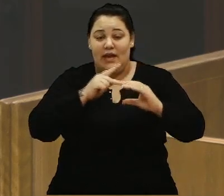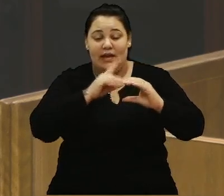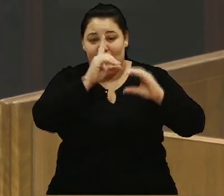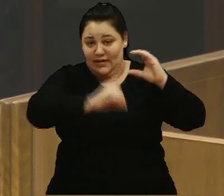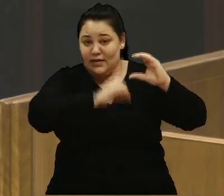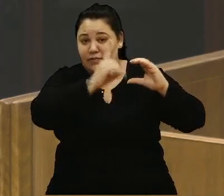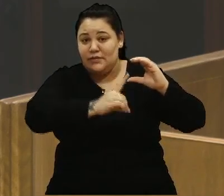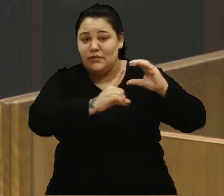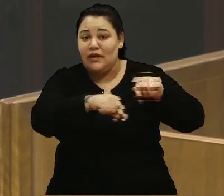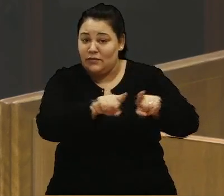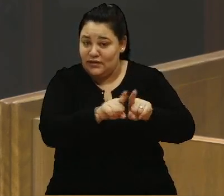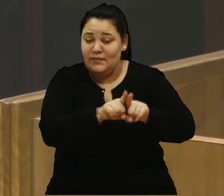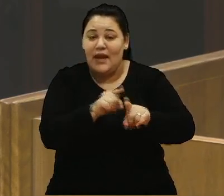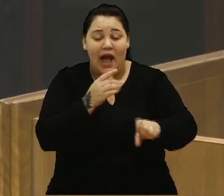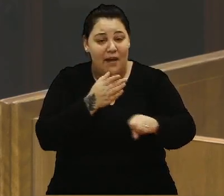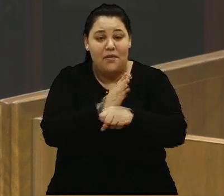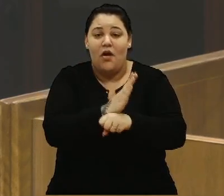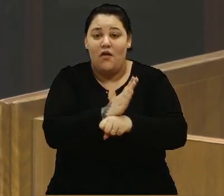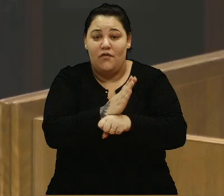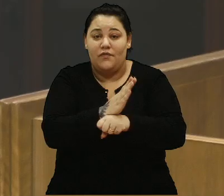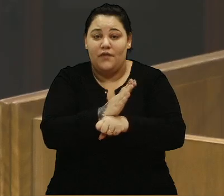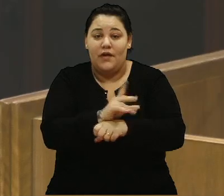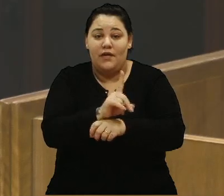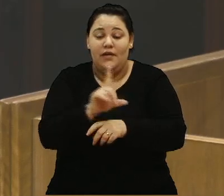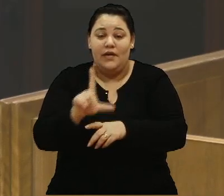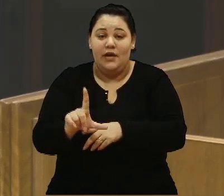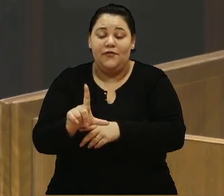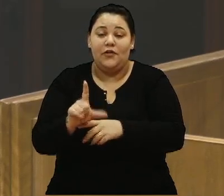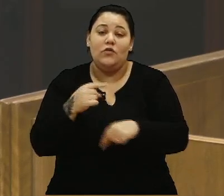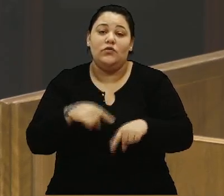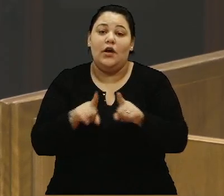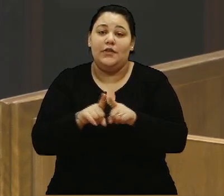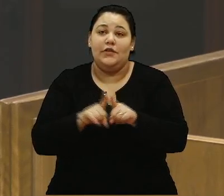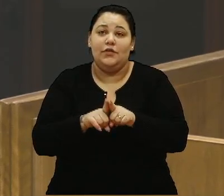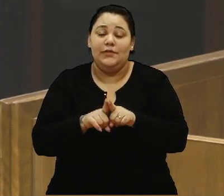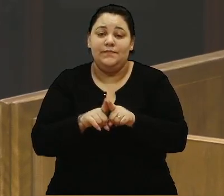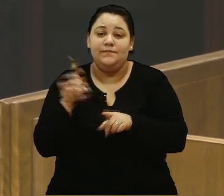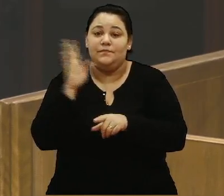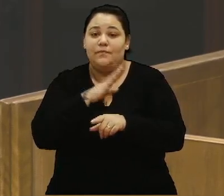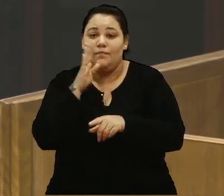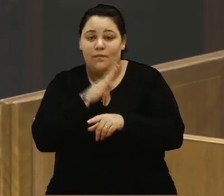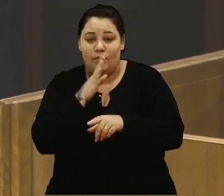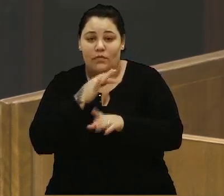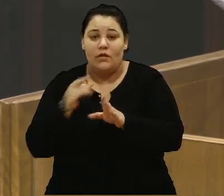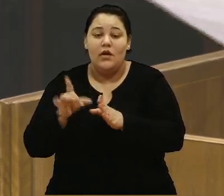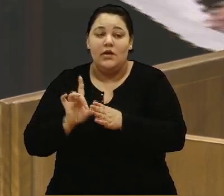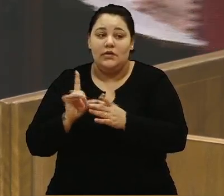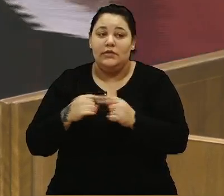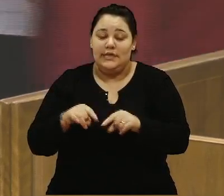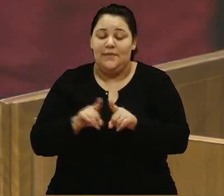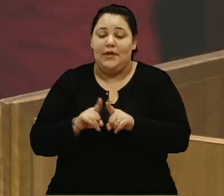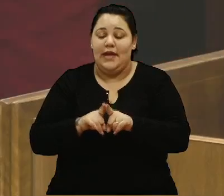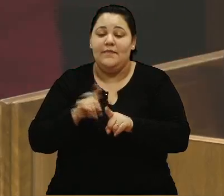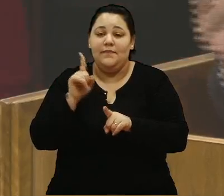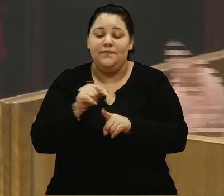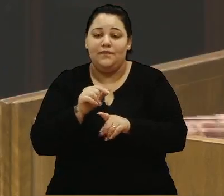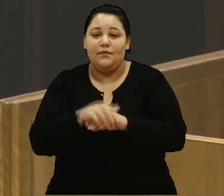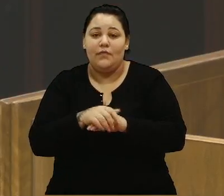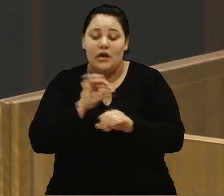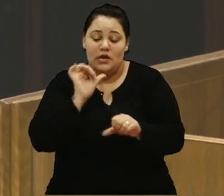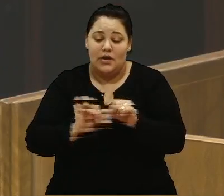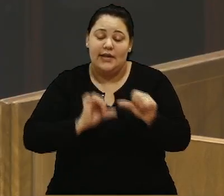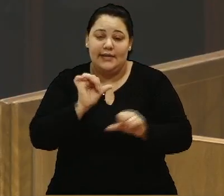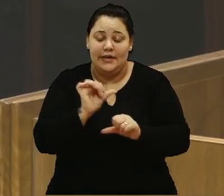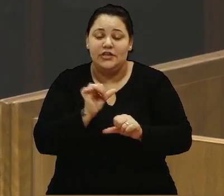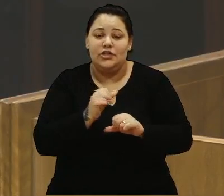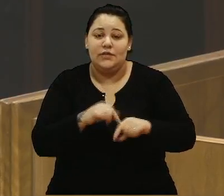Deputados também aprove esse PL o quanto antes, né? E que, com isso, se torne